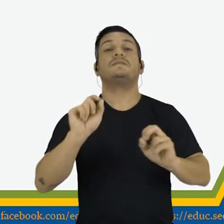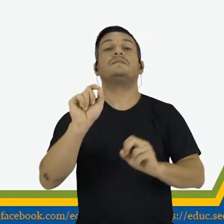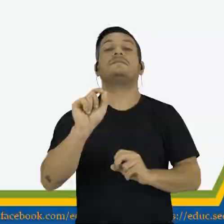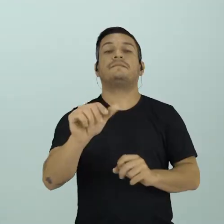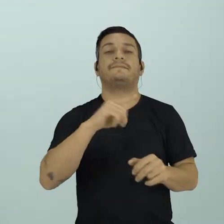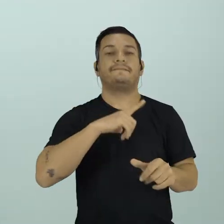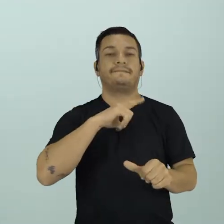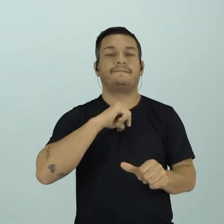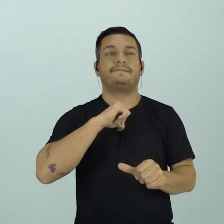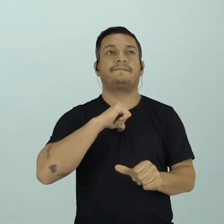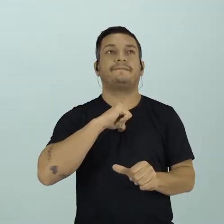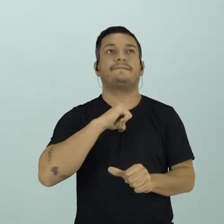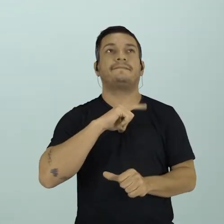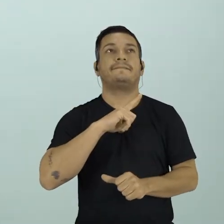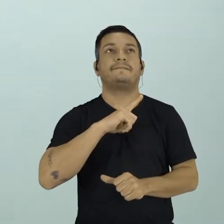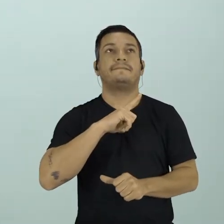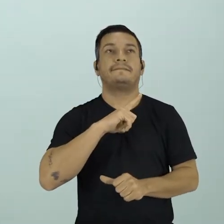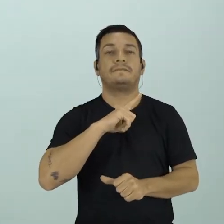uma mudança